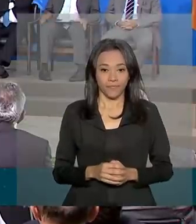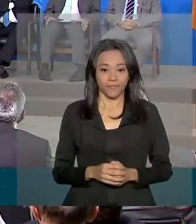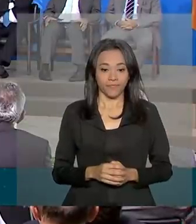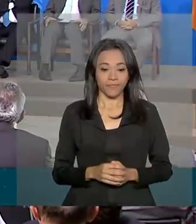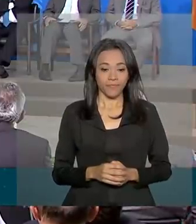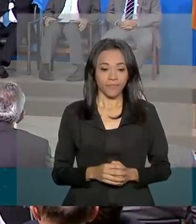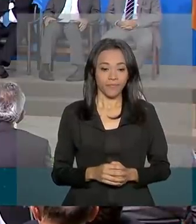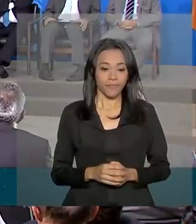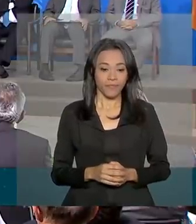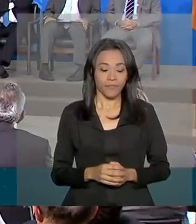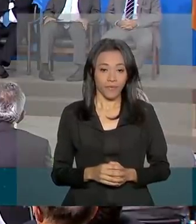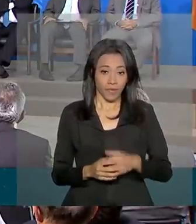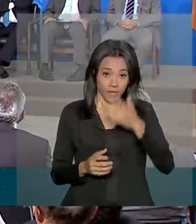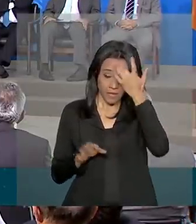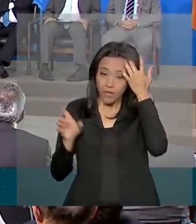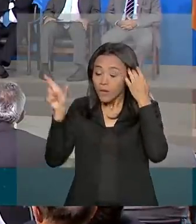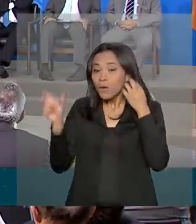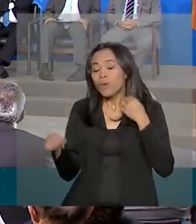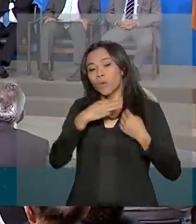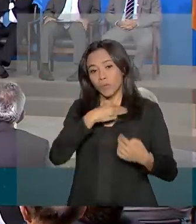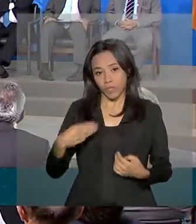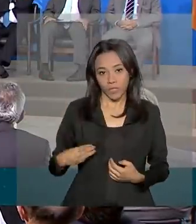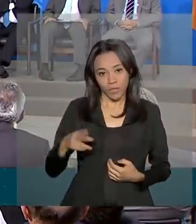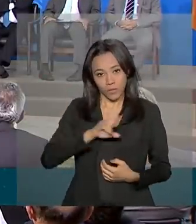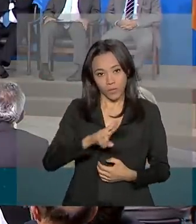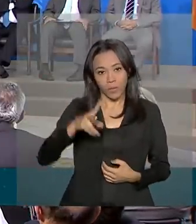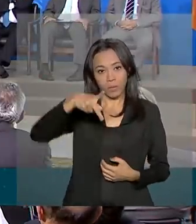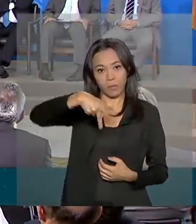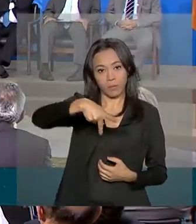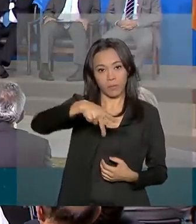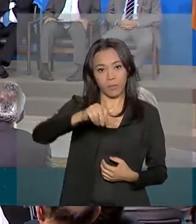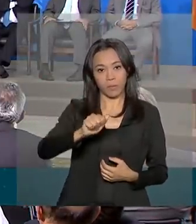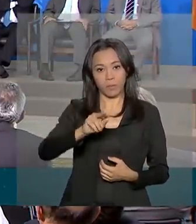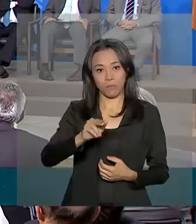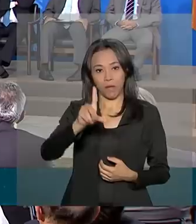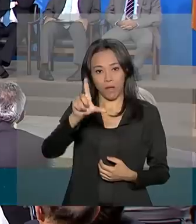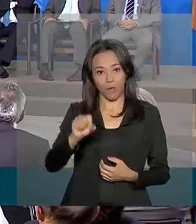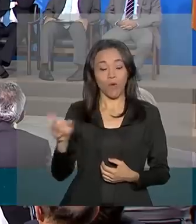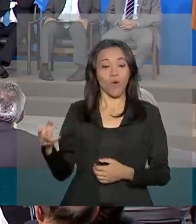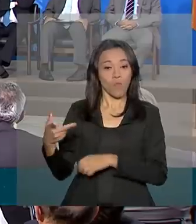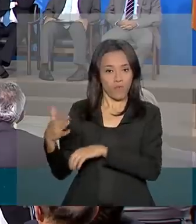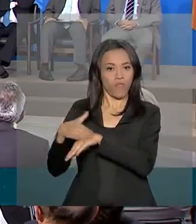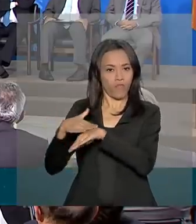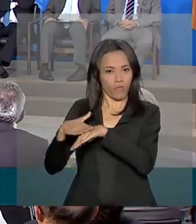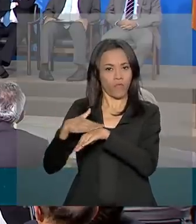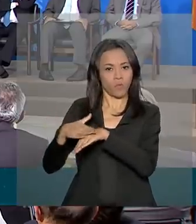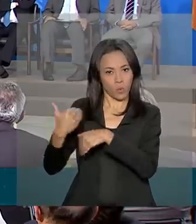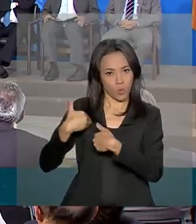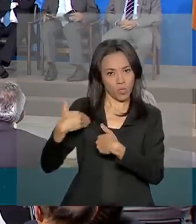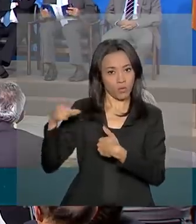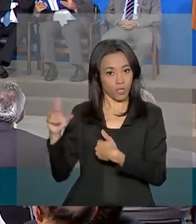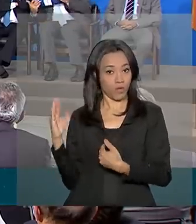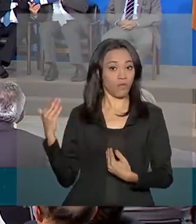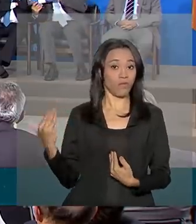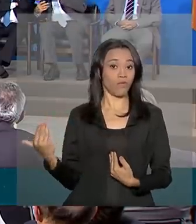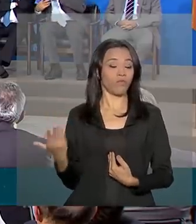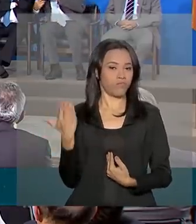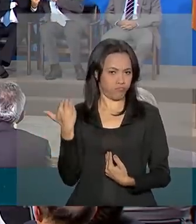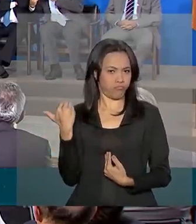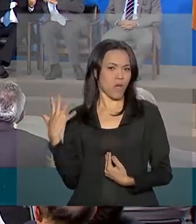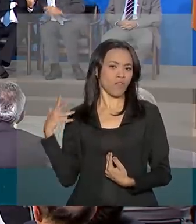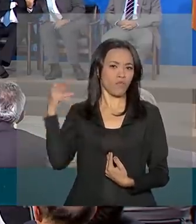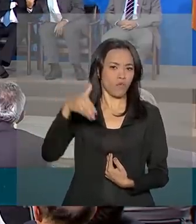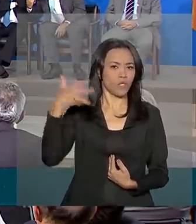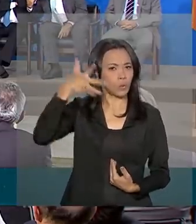o paulo guelli também é falou comigo quando eu estava discursando lá é que realmente